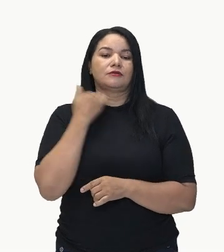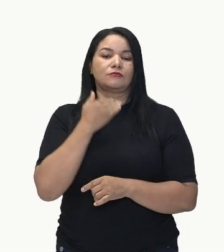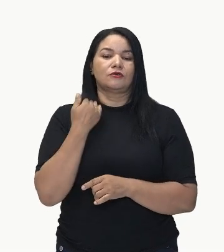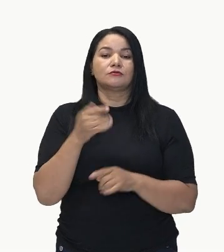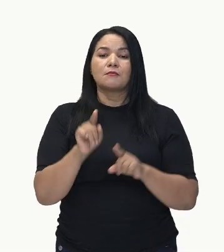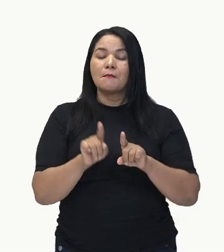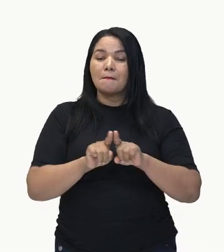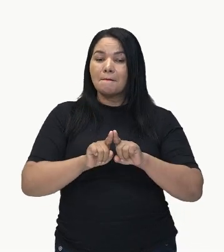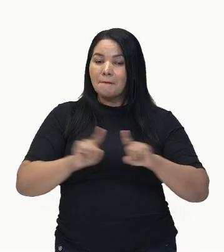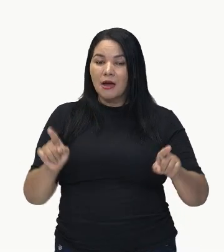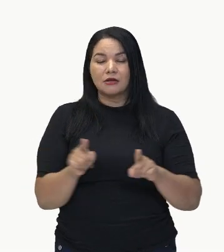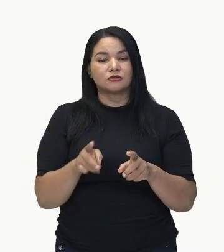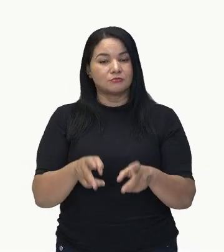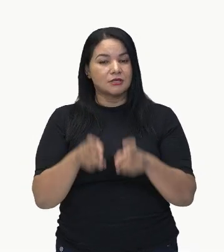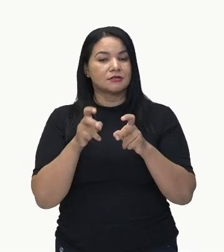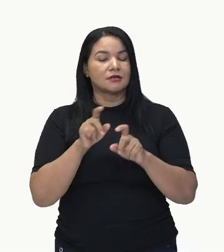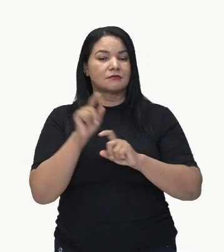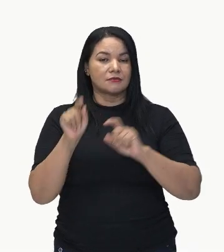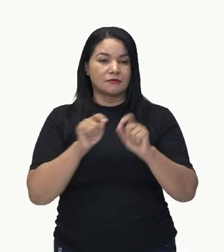algo com